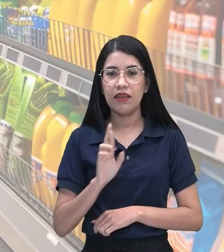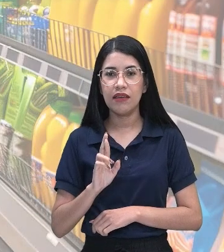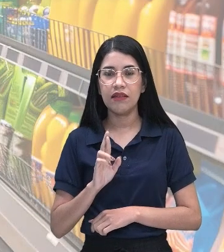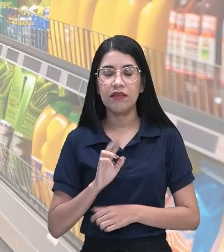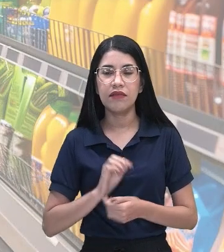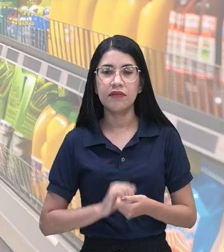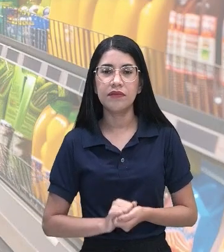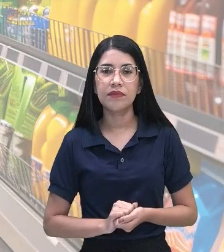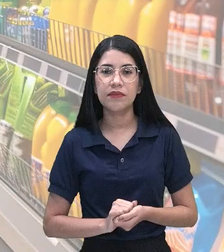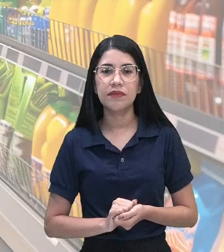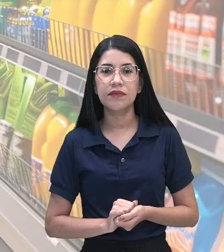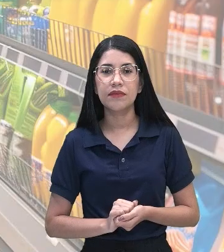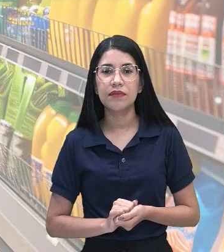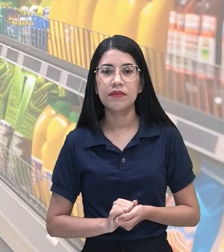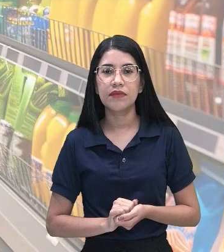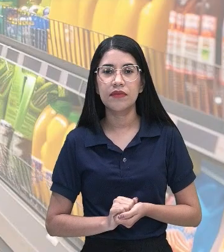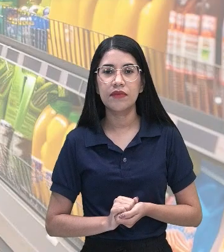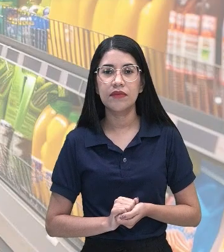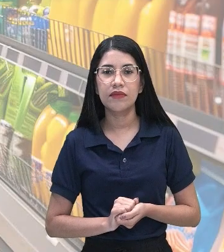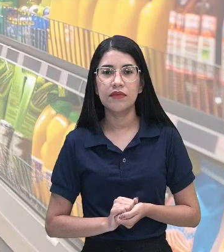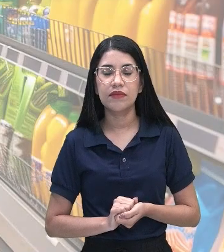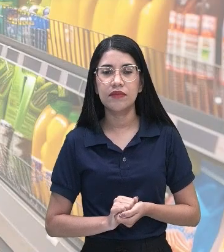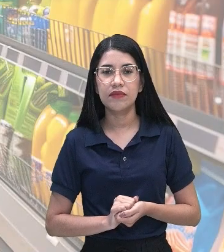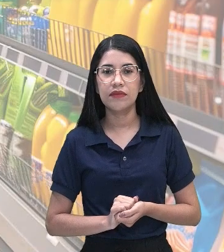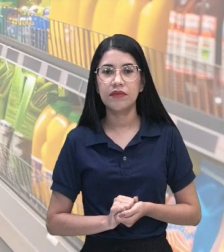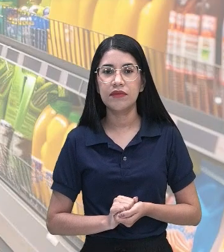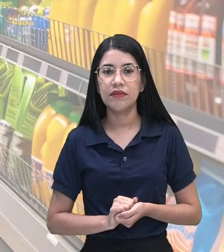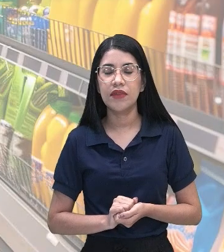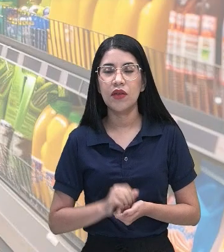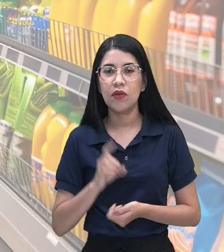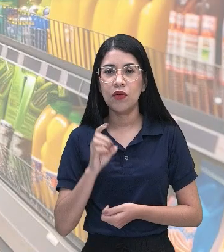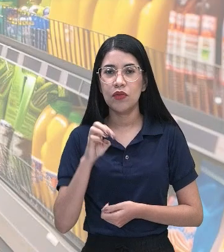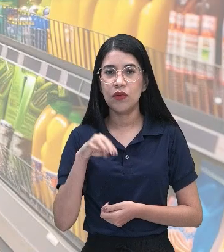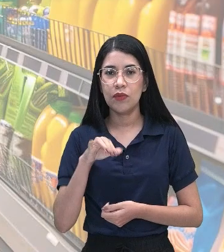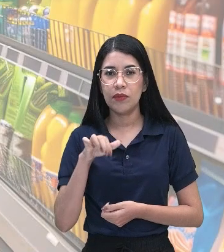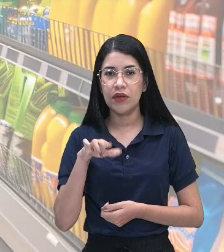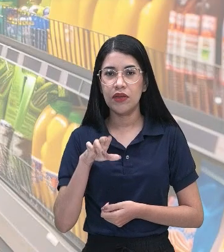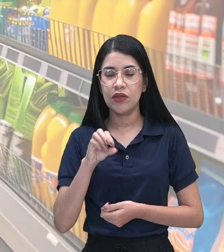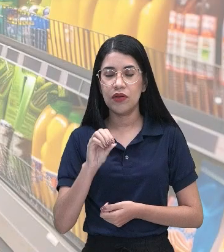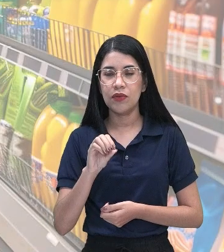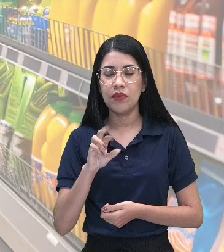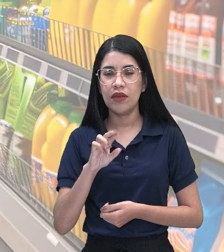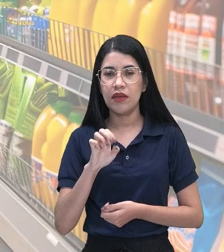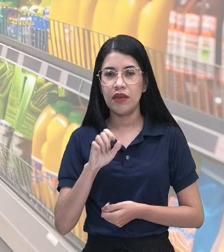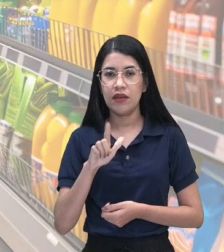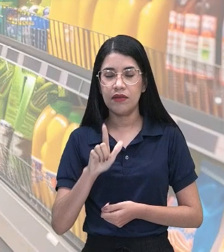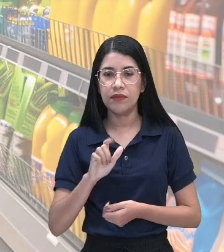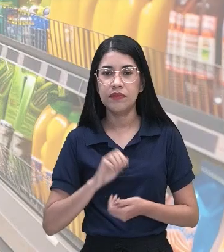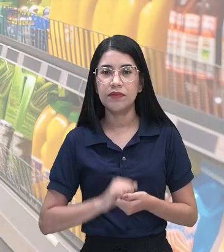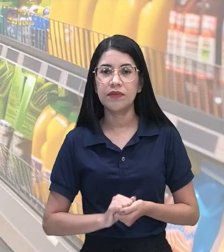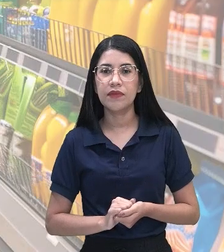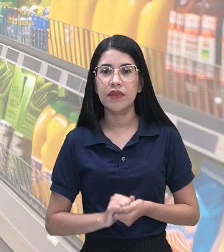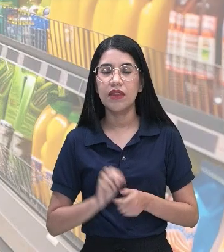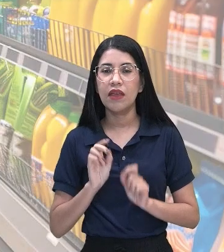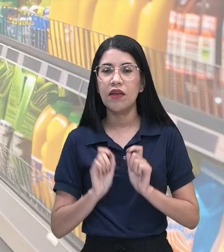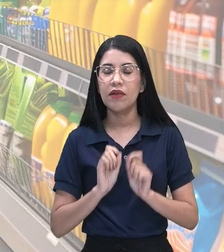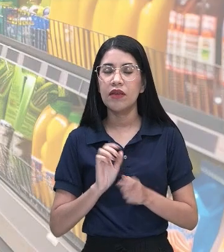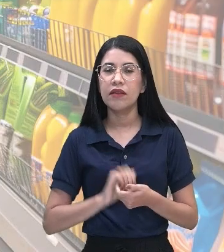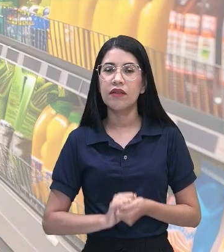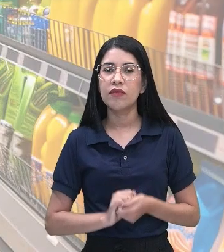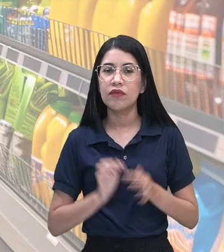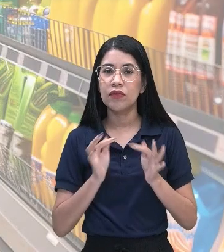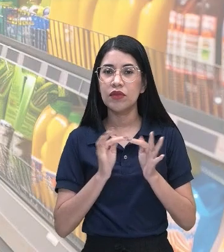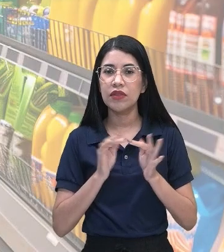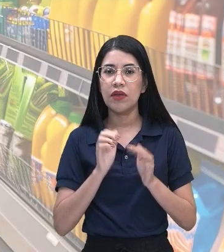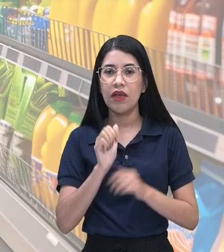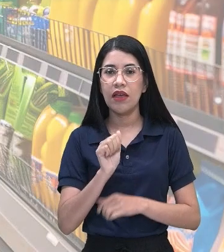em real, domínio real e imagem real, isso quer dizer f de r em r, tá bom? É chamada de função afim